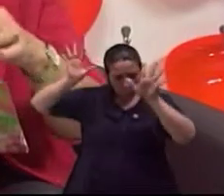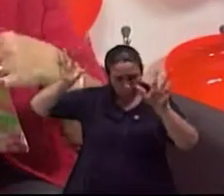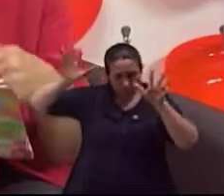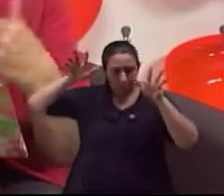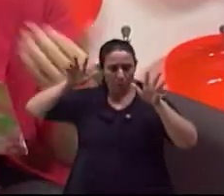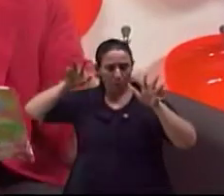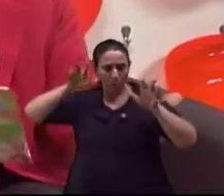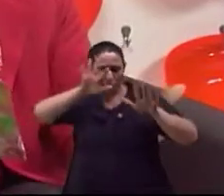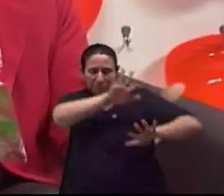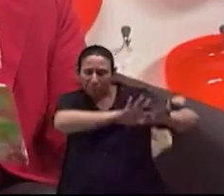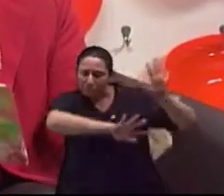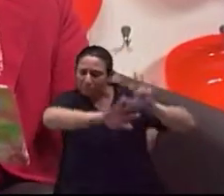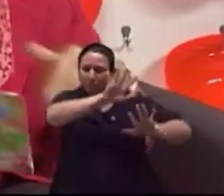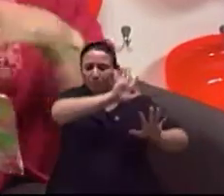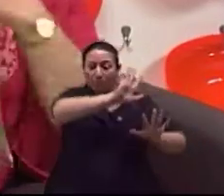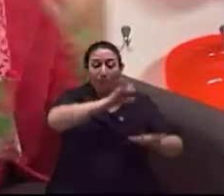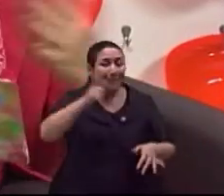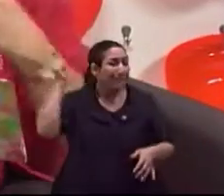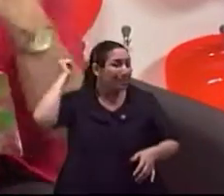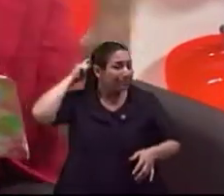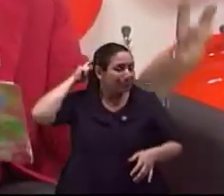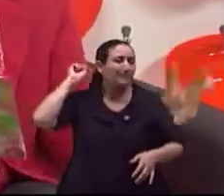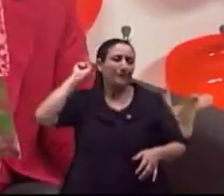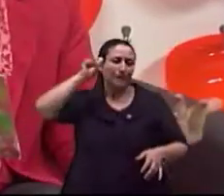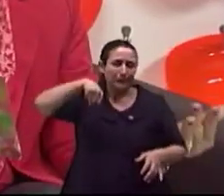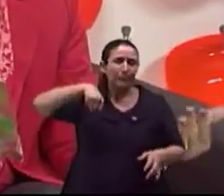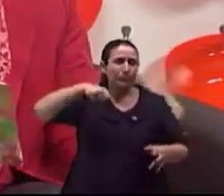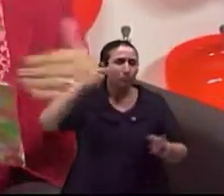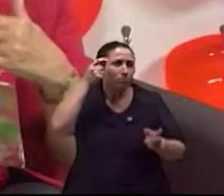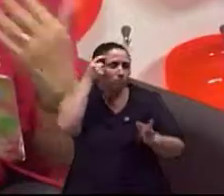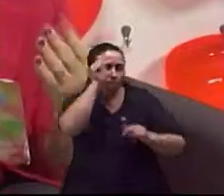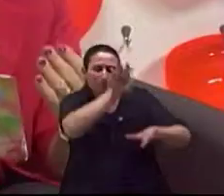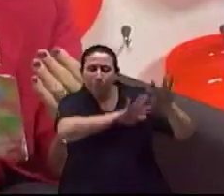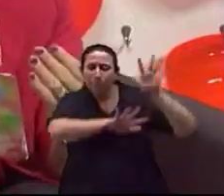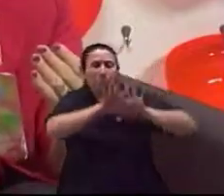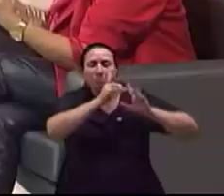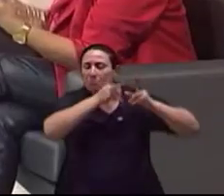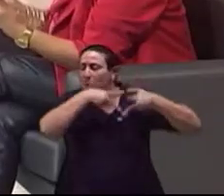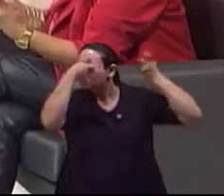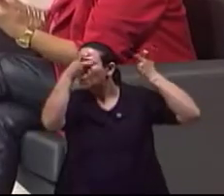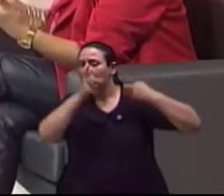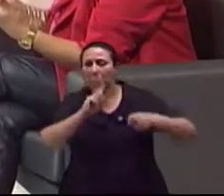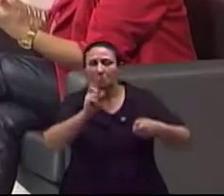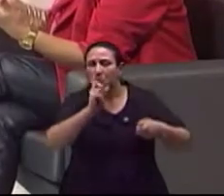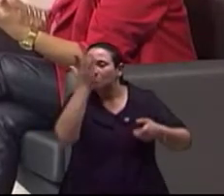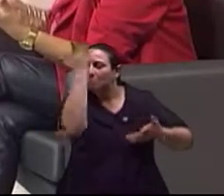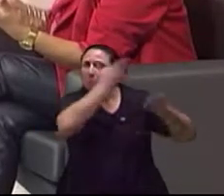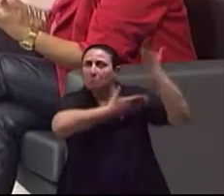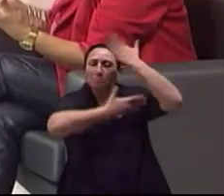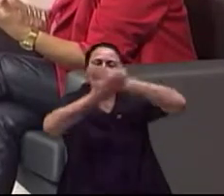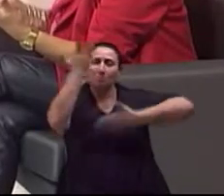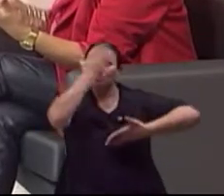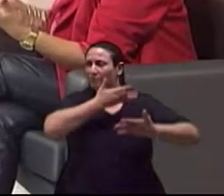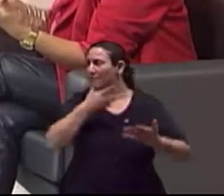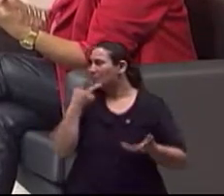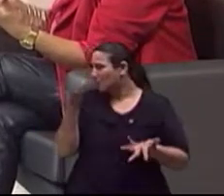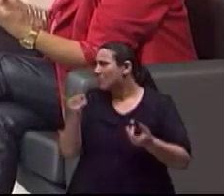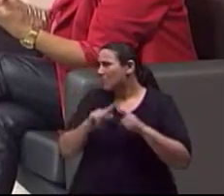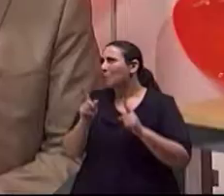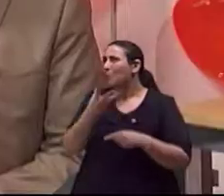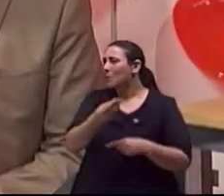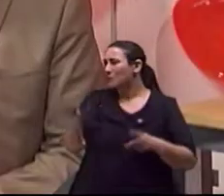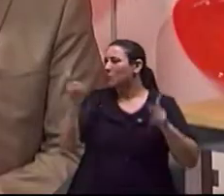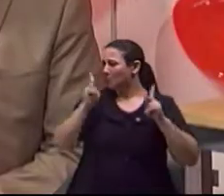dizem assim não mas eu não tenho inconsciente eu tô muito plena de tudo que eu que eu sou de tudo é prepotência né é um pouquinho de